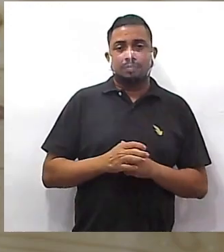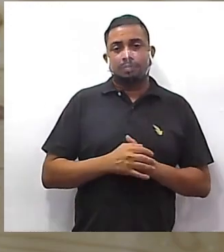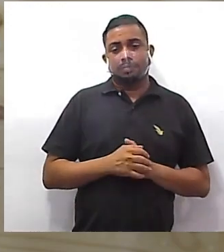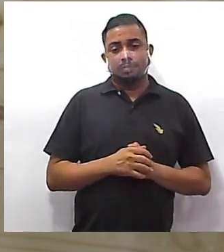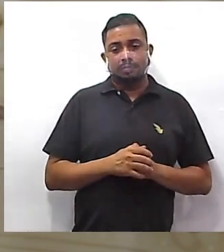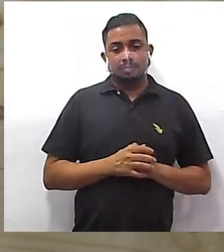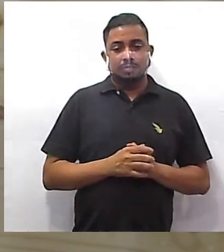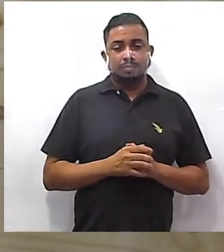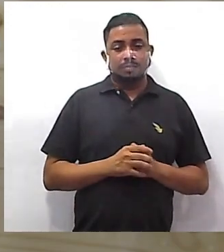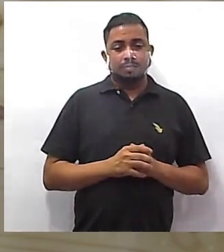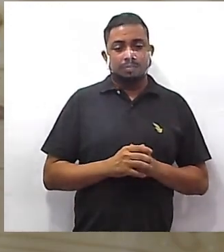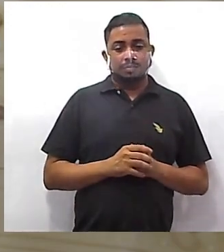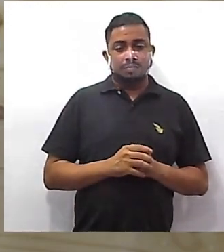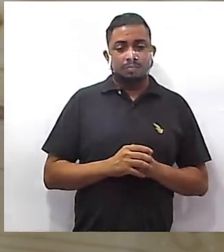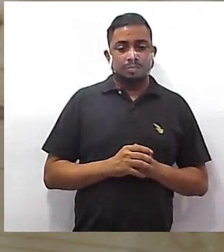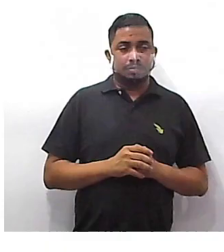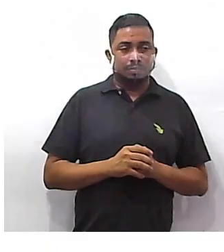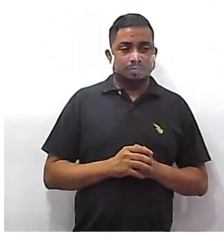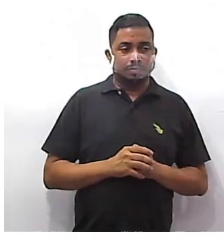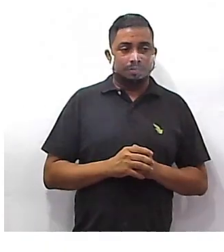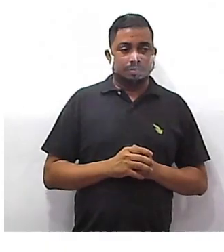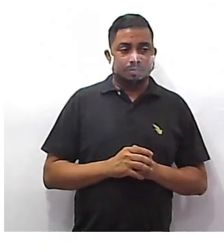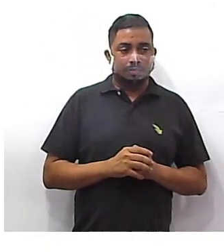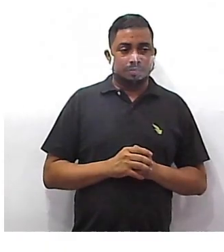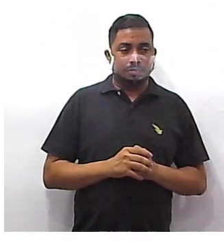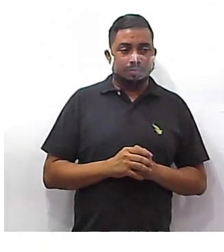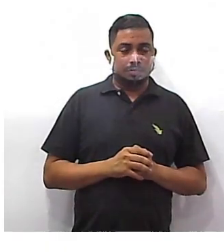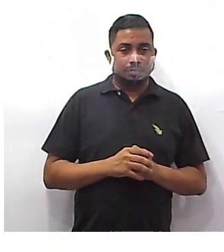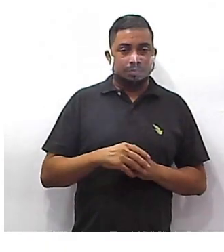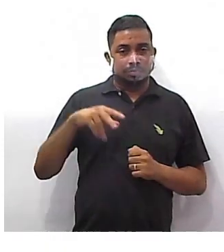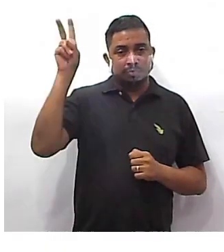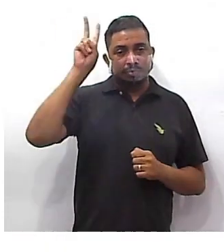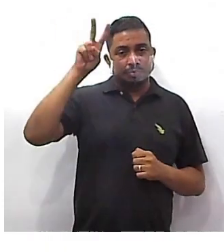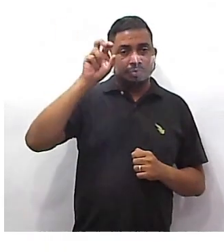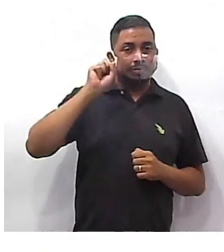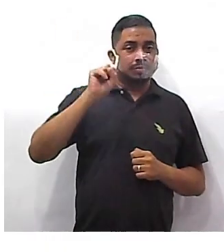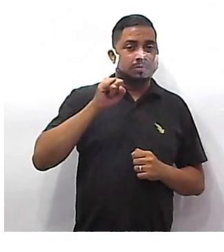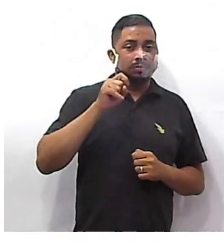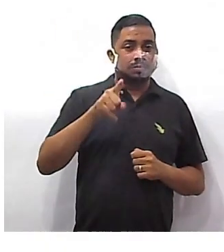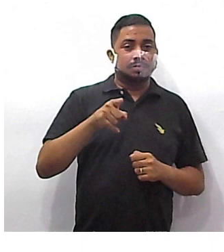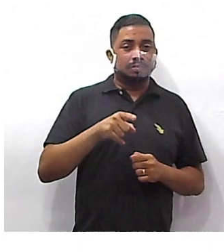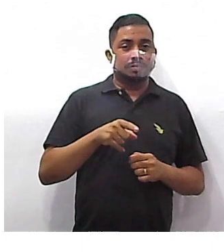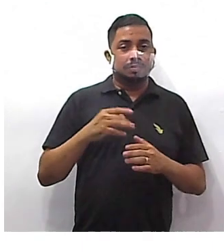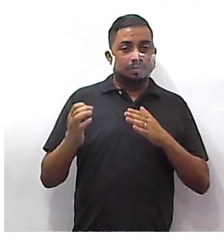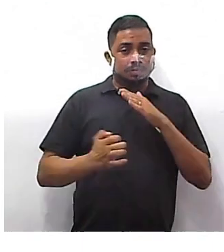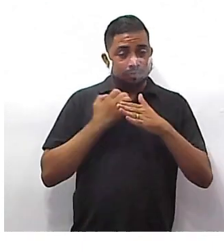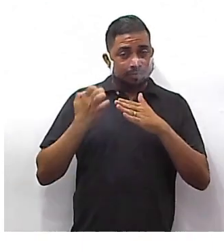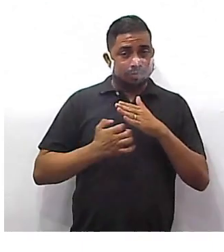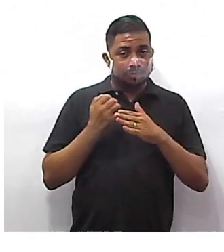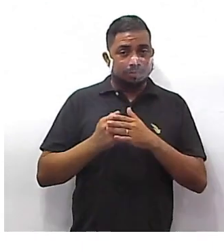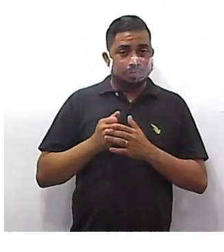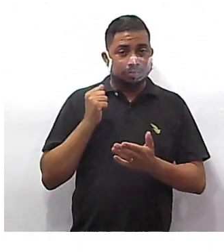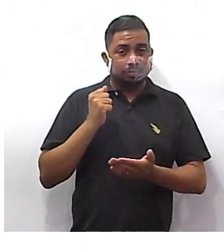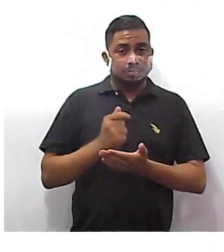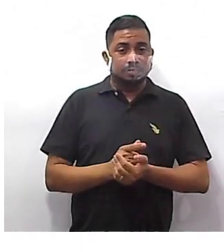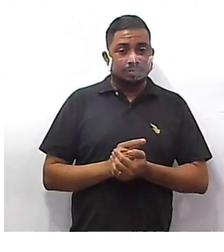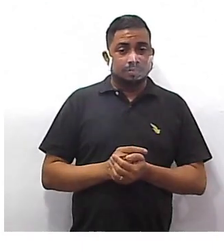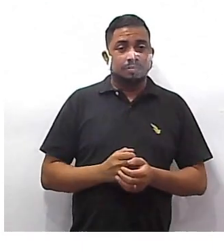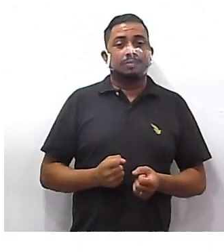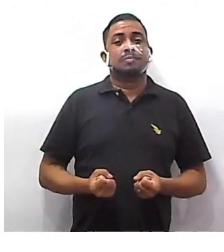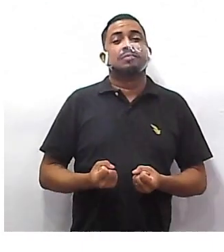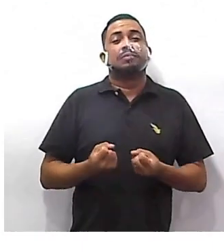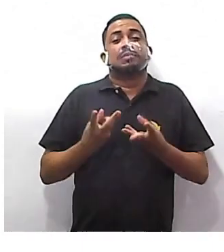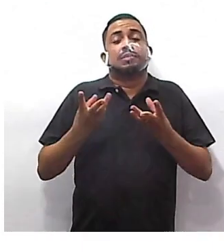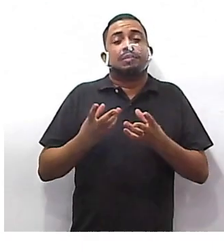desinfecção. Né? Lembrando, se você for comprar, se sua empresa comprar em grande quantidade